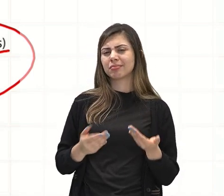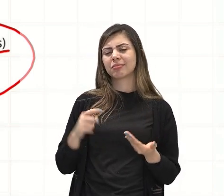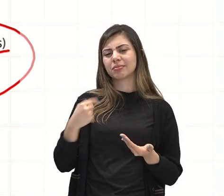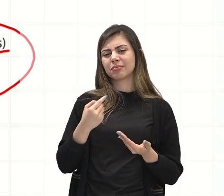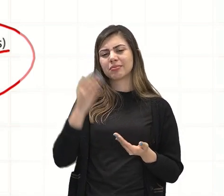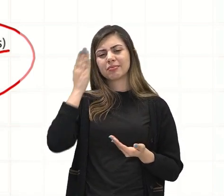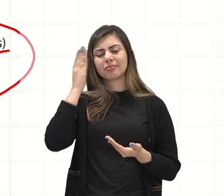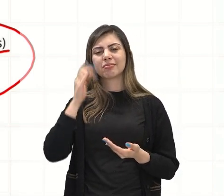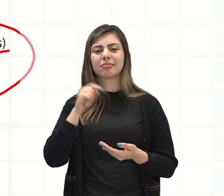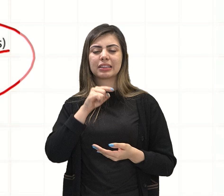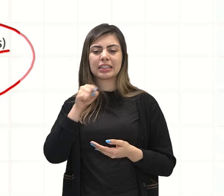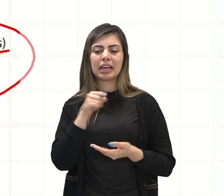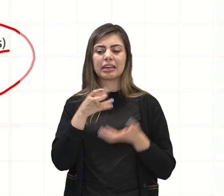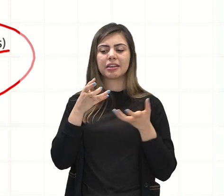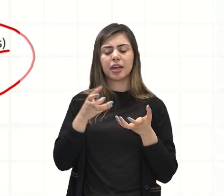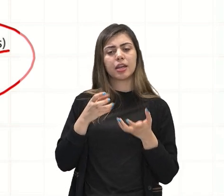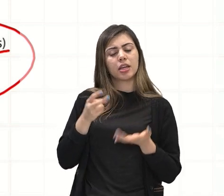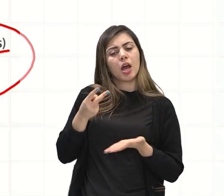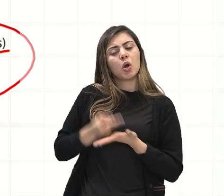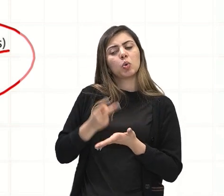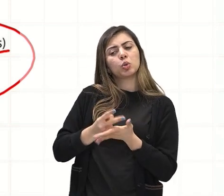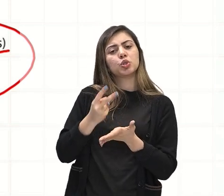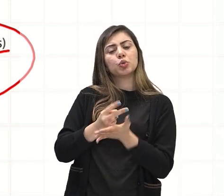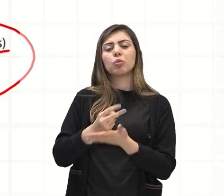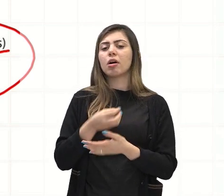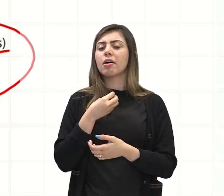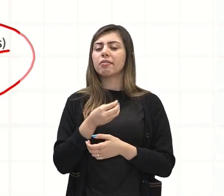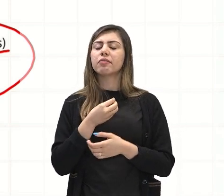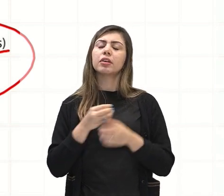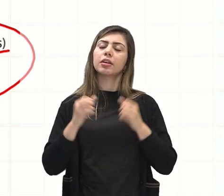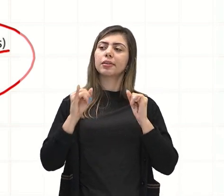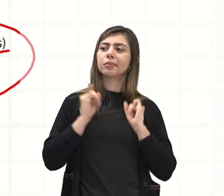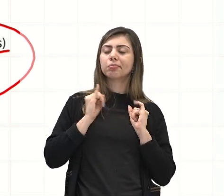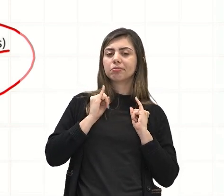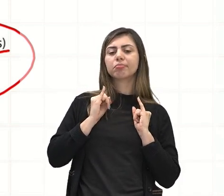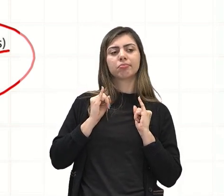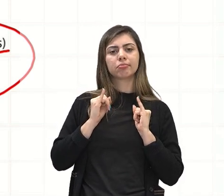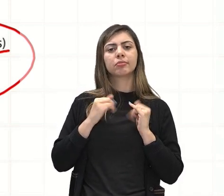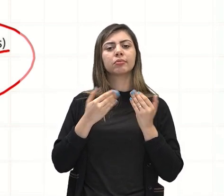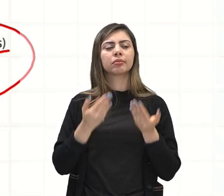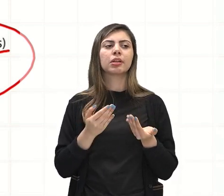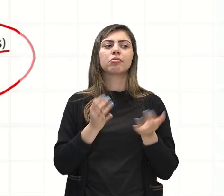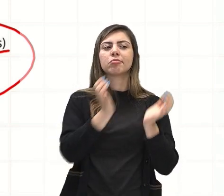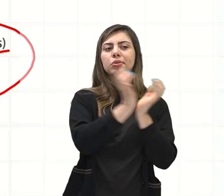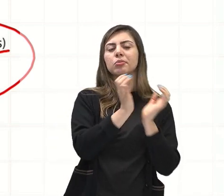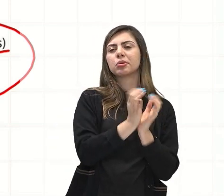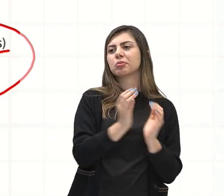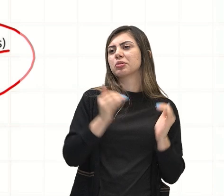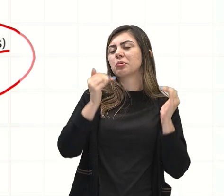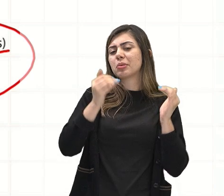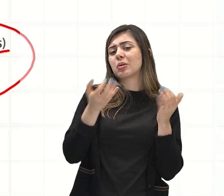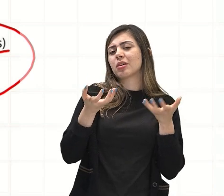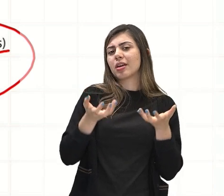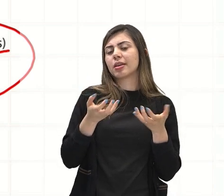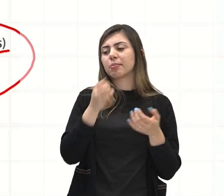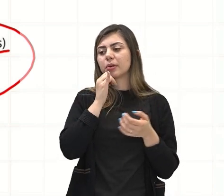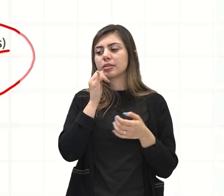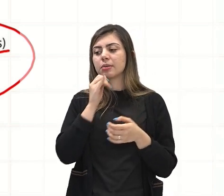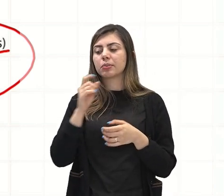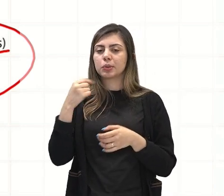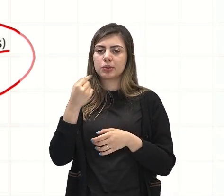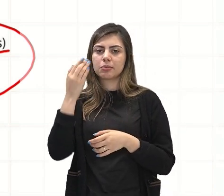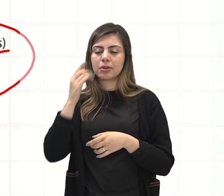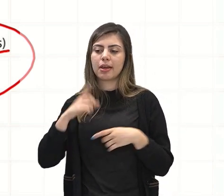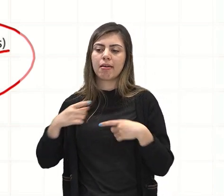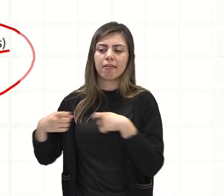de manter esse estilo de vida gastão, com luxo e outras questões, como por exemplo guerras,